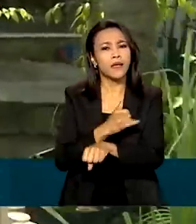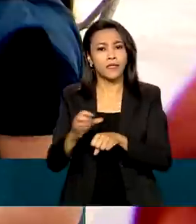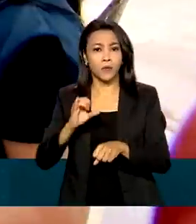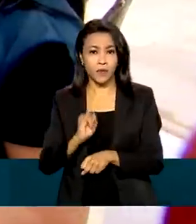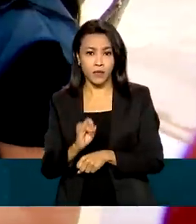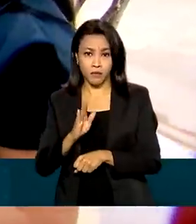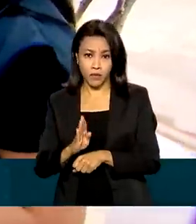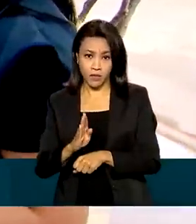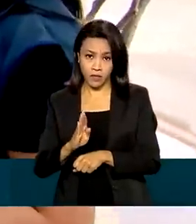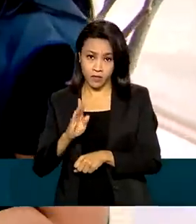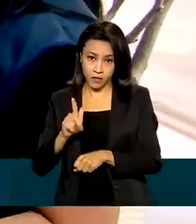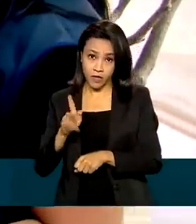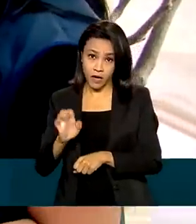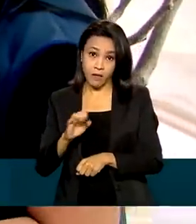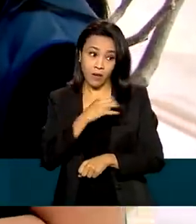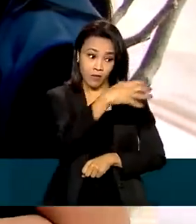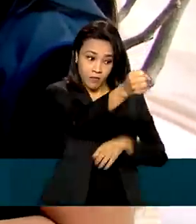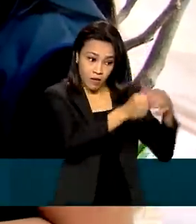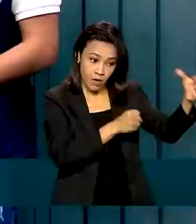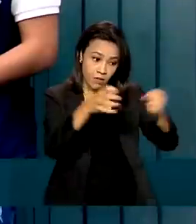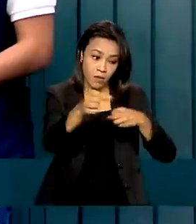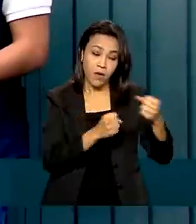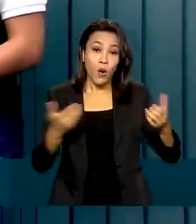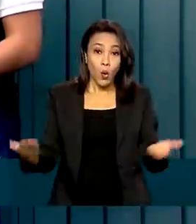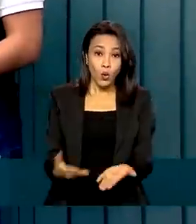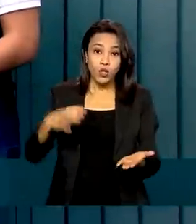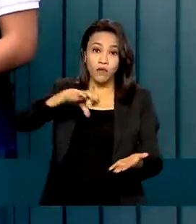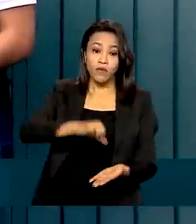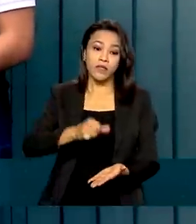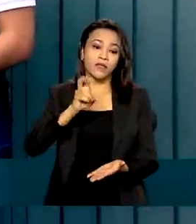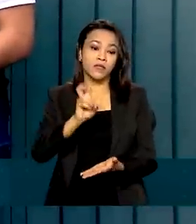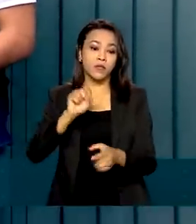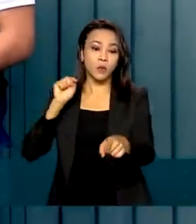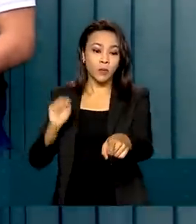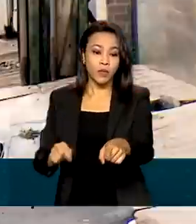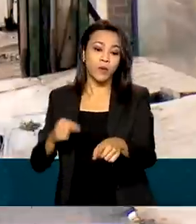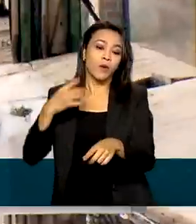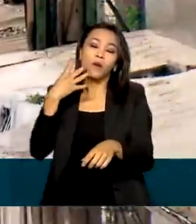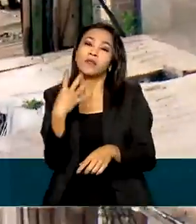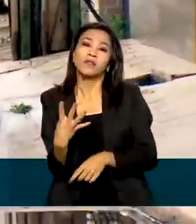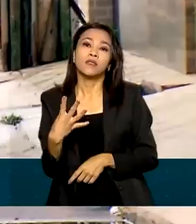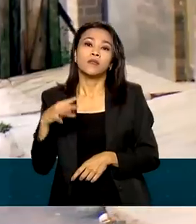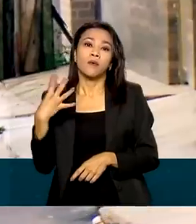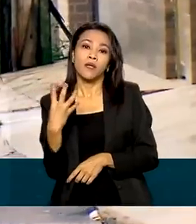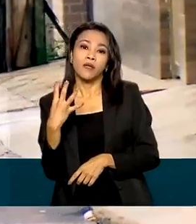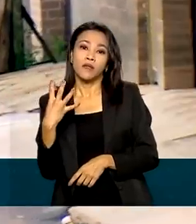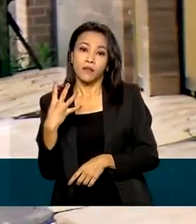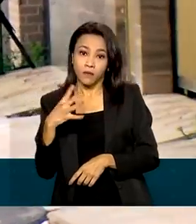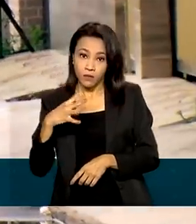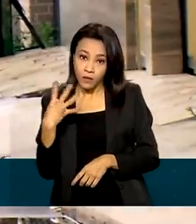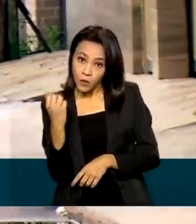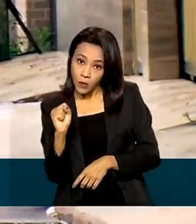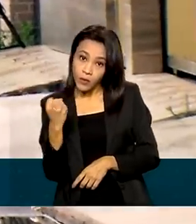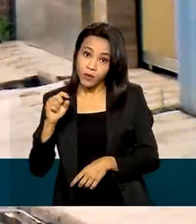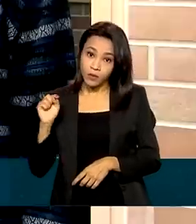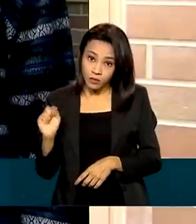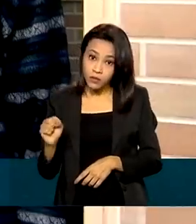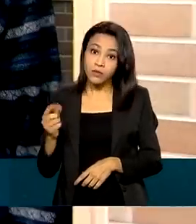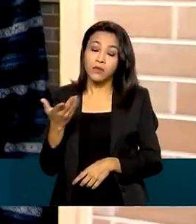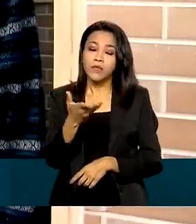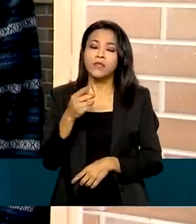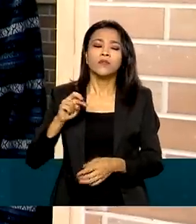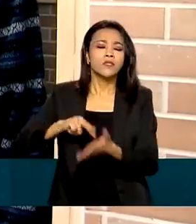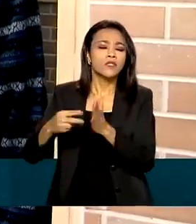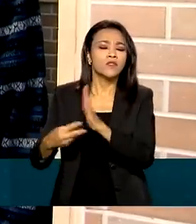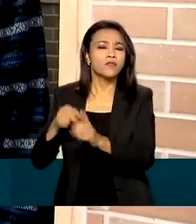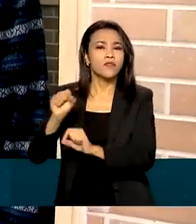pessoal. Atualmente, são 95.448 profissionais em ação, o que corresponde a cerca